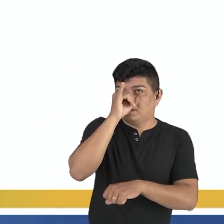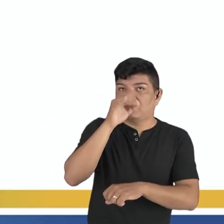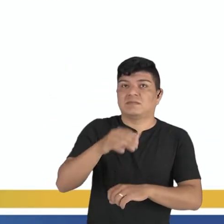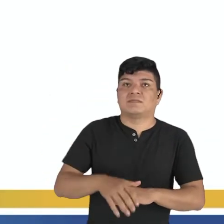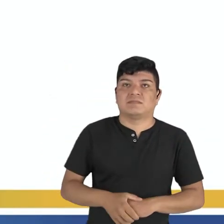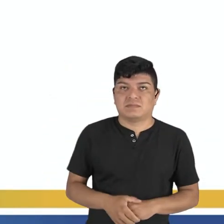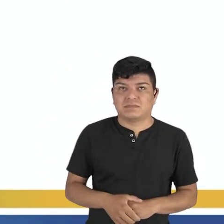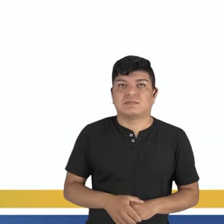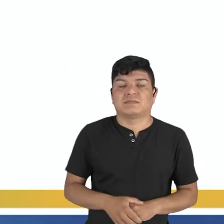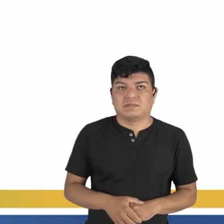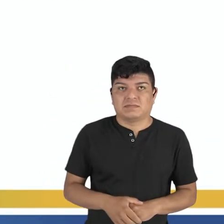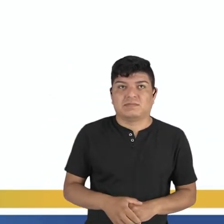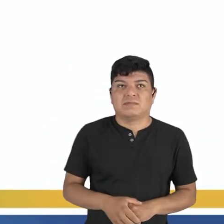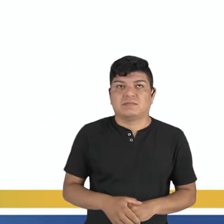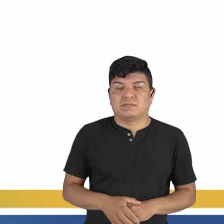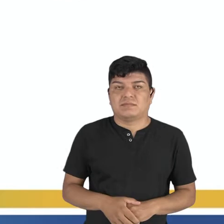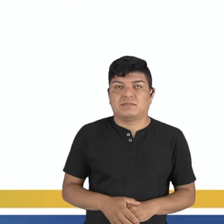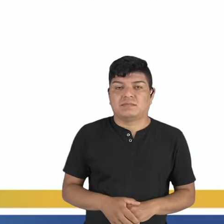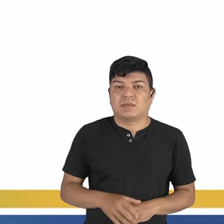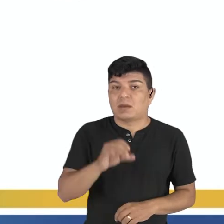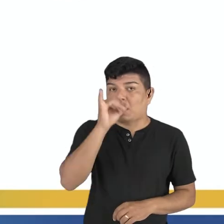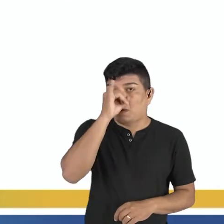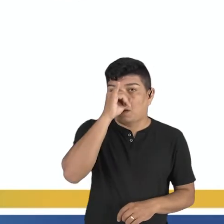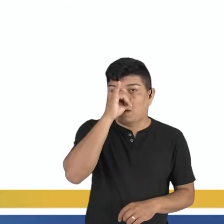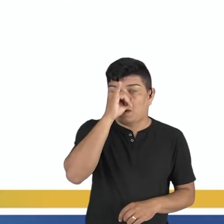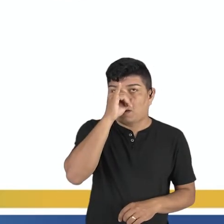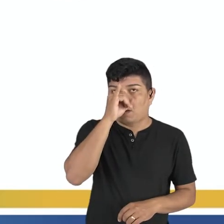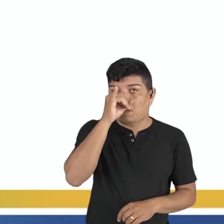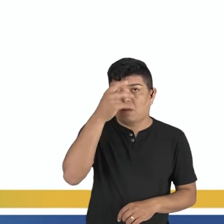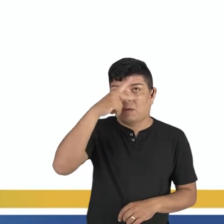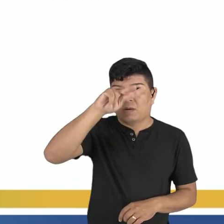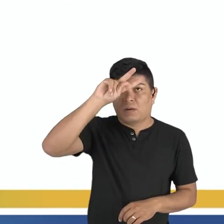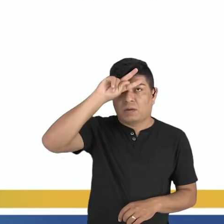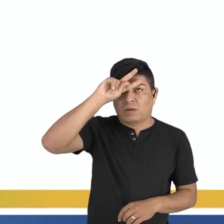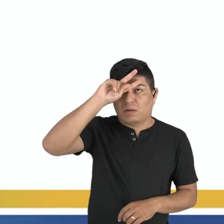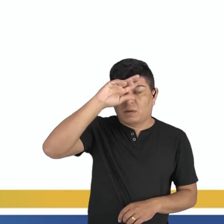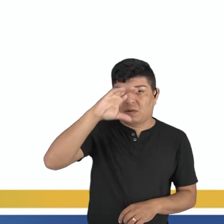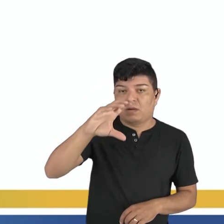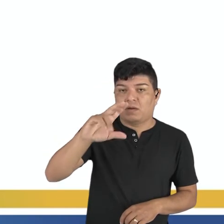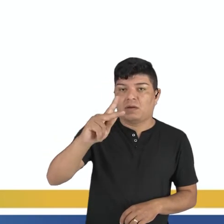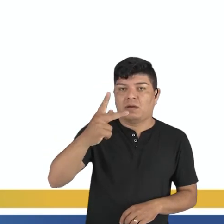né? Um termo específico regional ali. Porco no Peru é chancho.